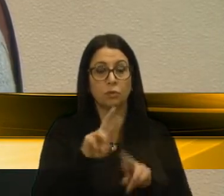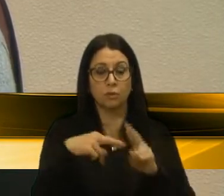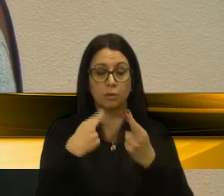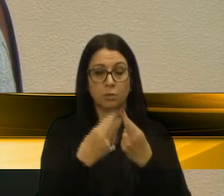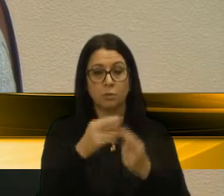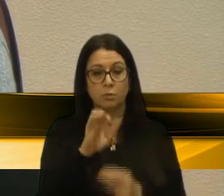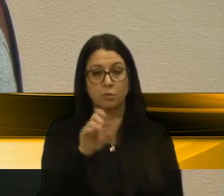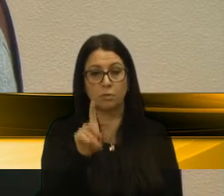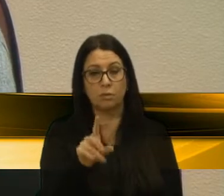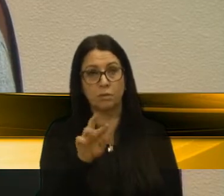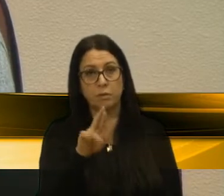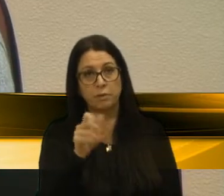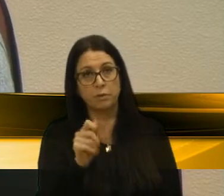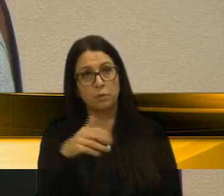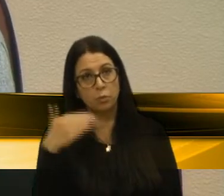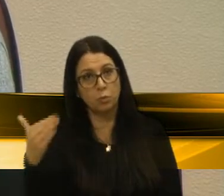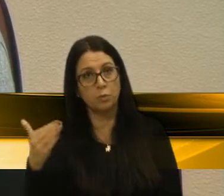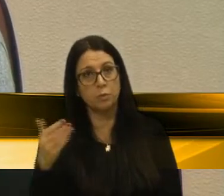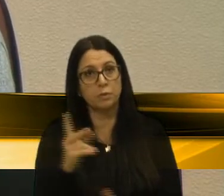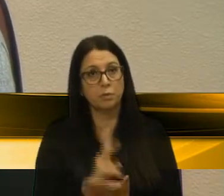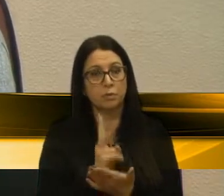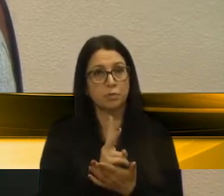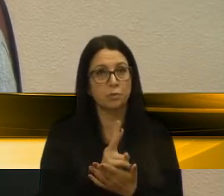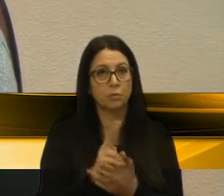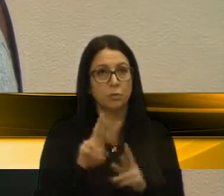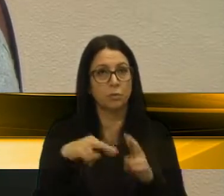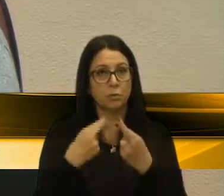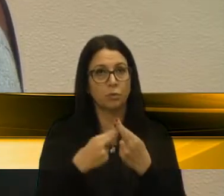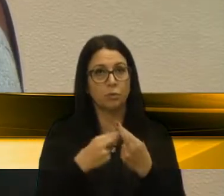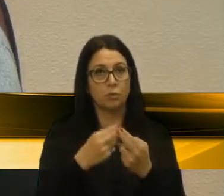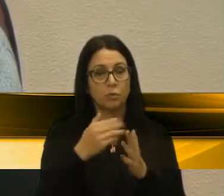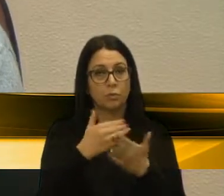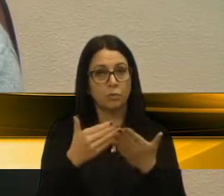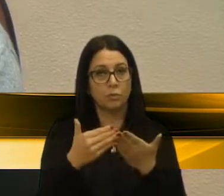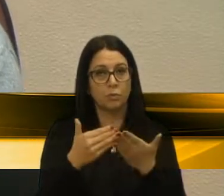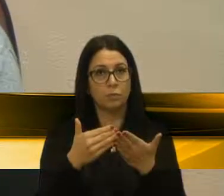extraordinária e vamos partir agora à continuidade da ordinária que começamos às 5 horas atrás.